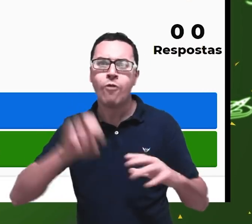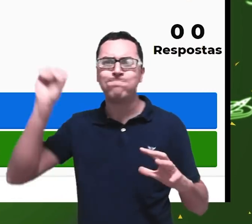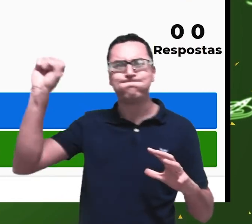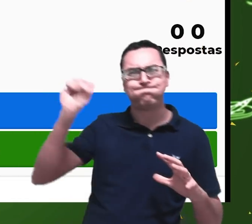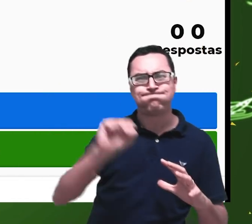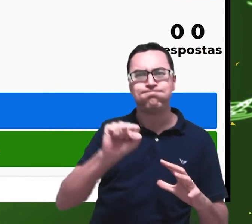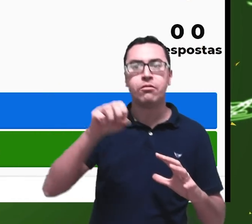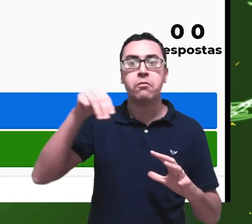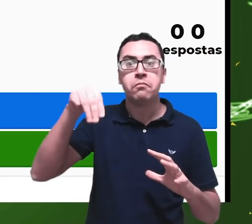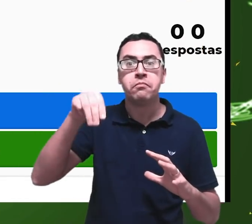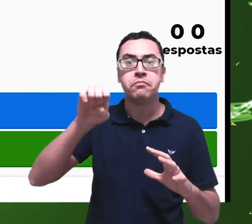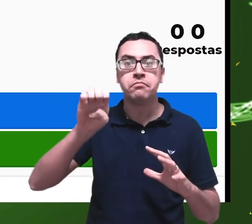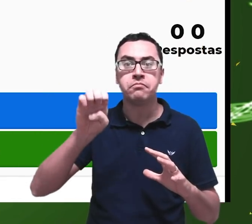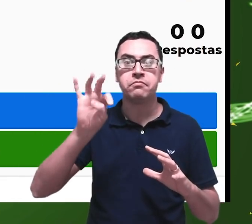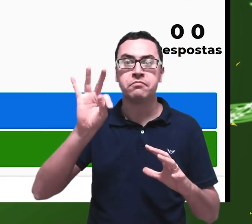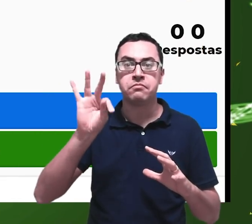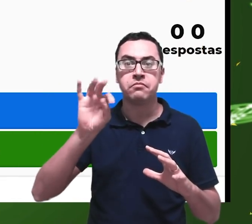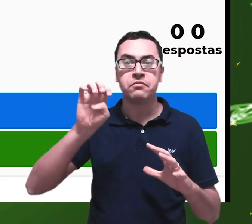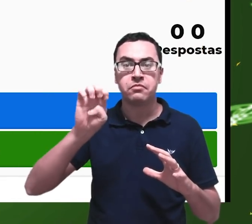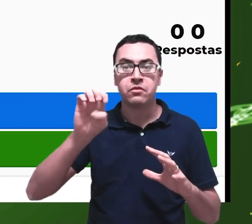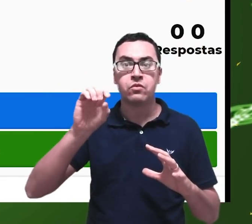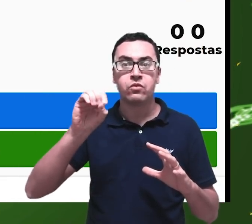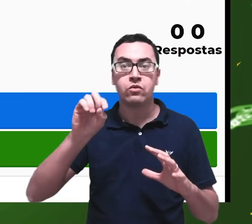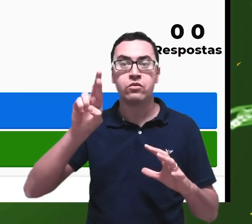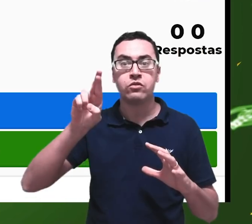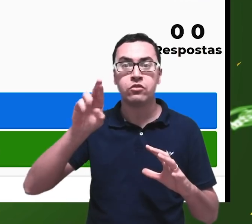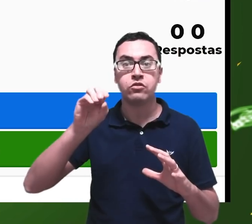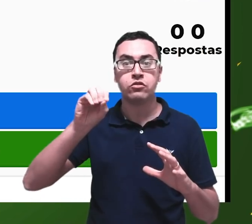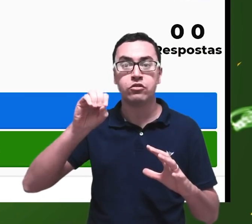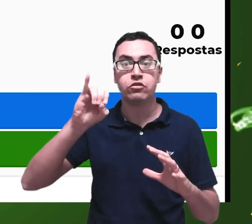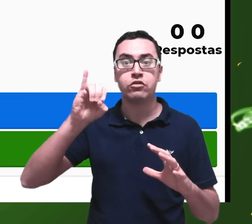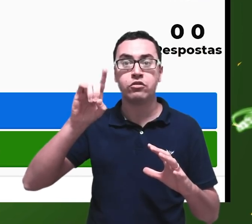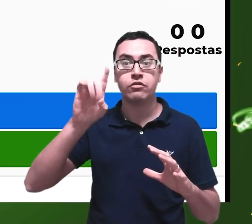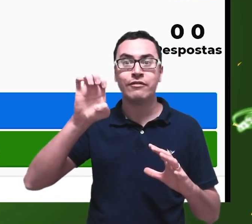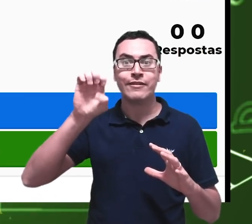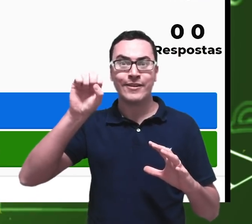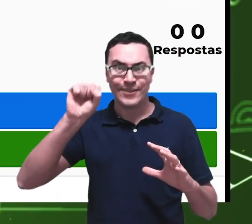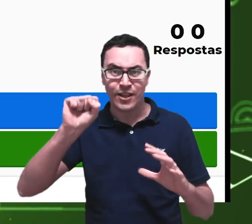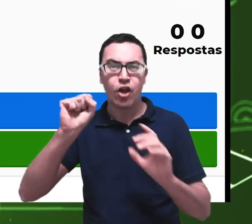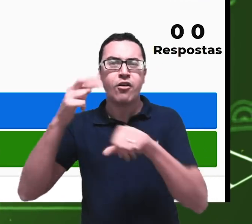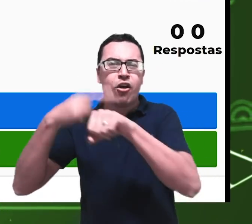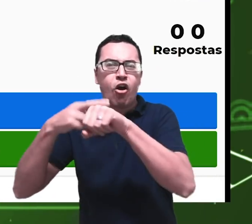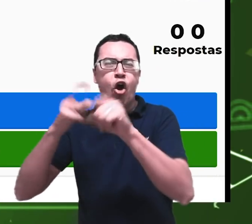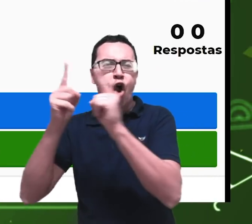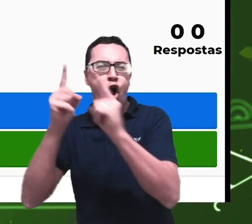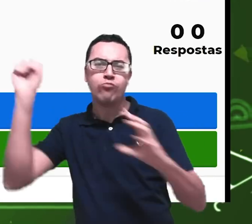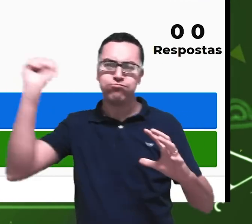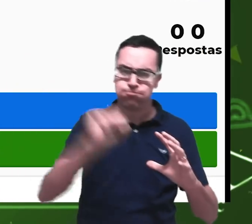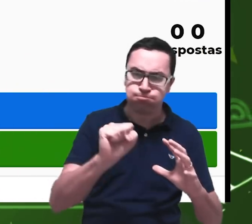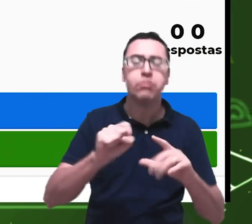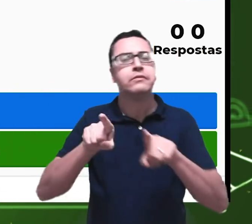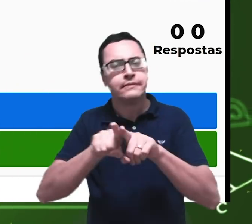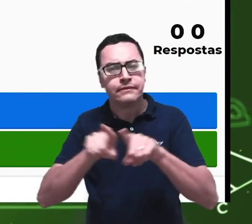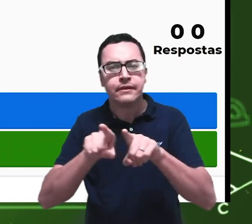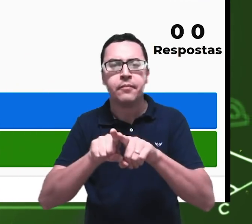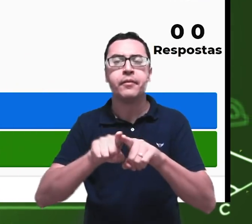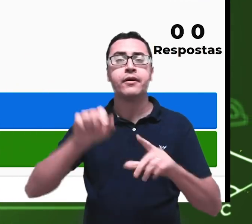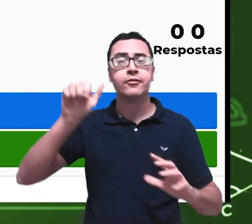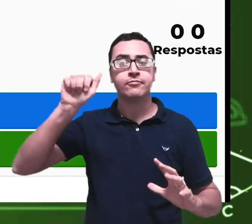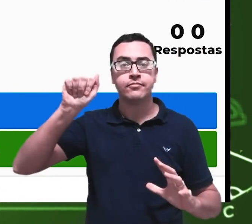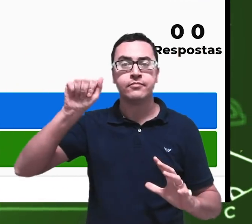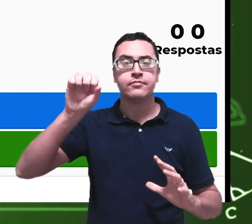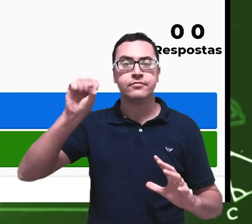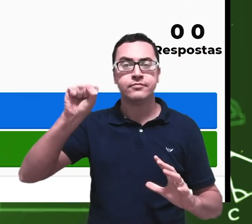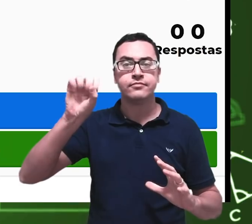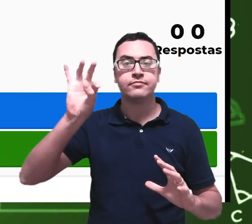da queda de meteoroides e asteroides. Não fica desesperado, ó. A perguntinha, ela sobe aí na tela. Ela